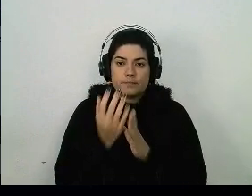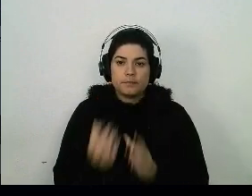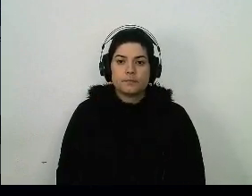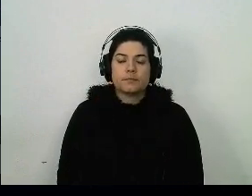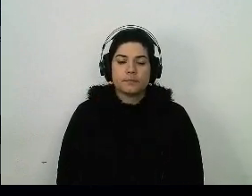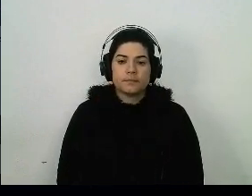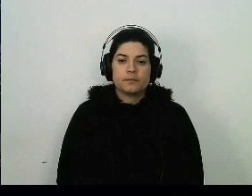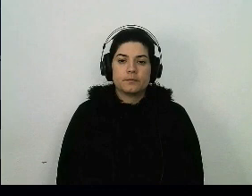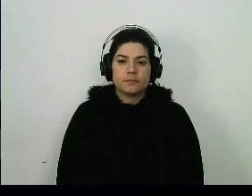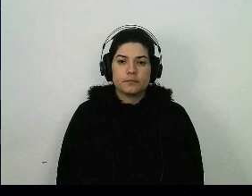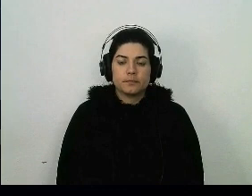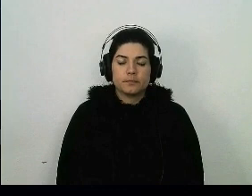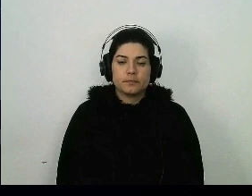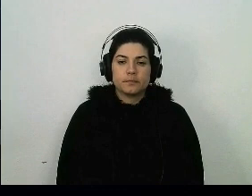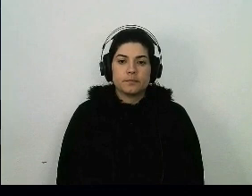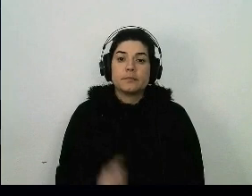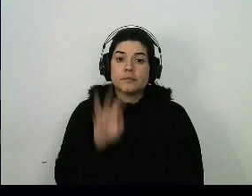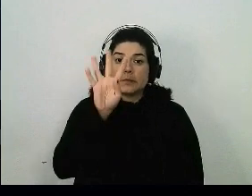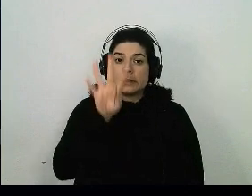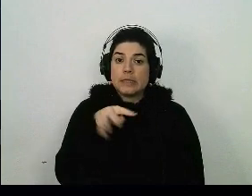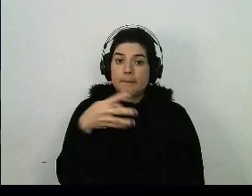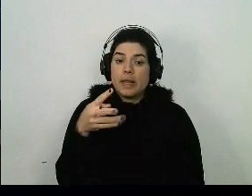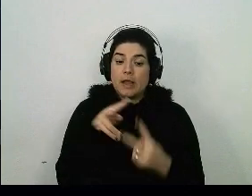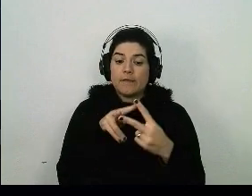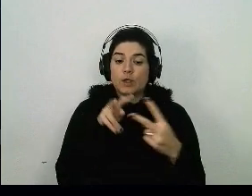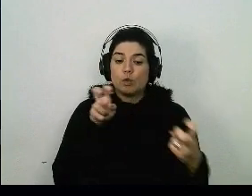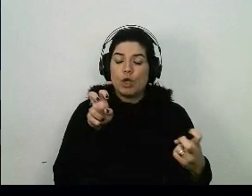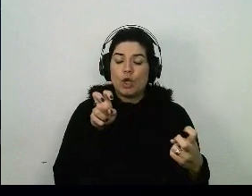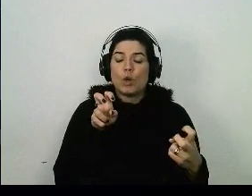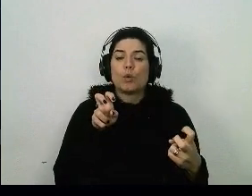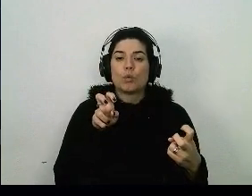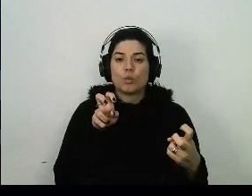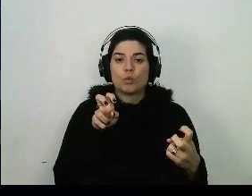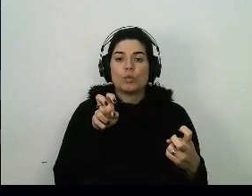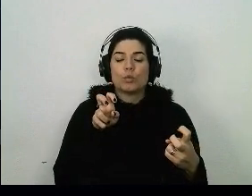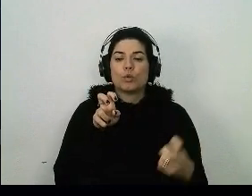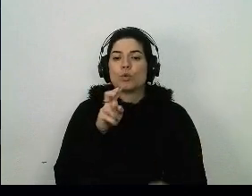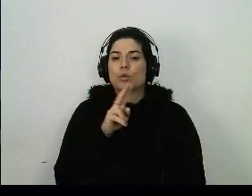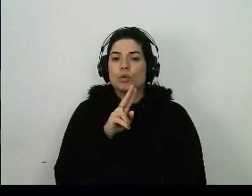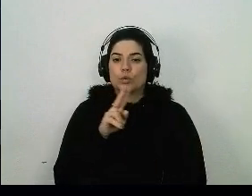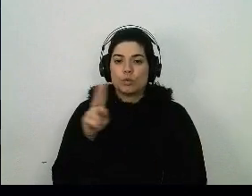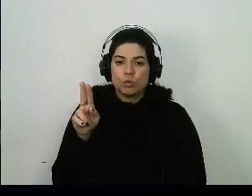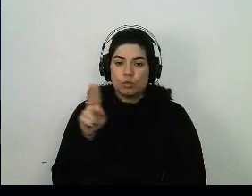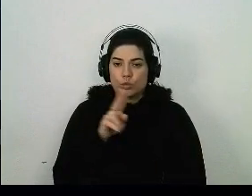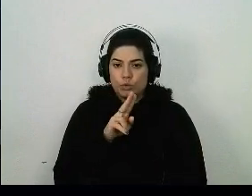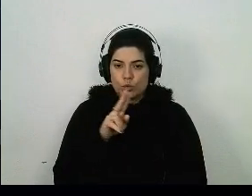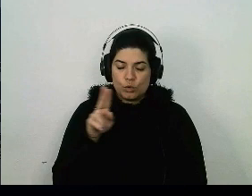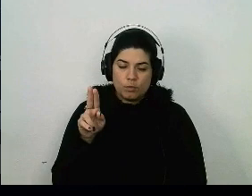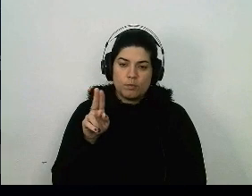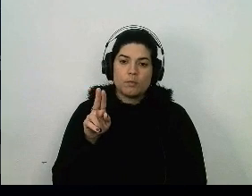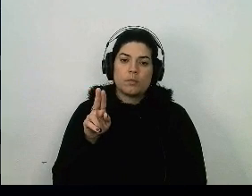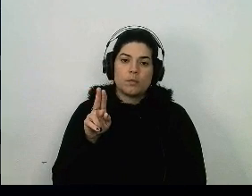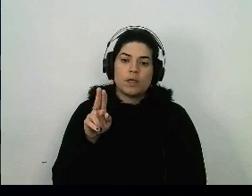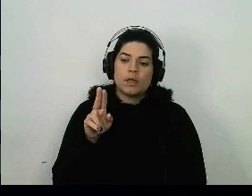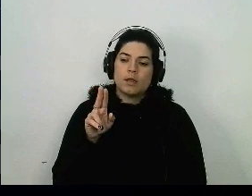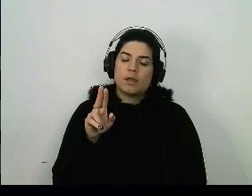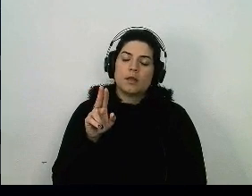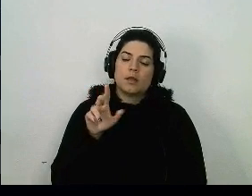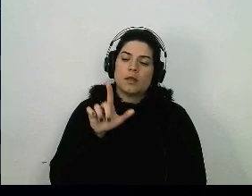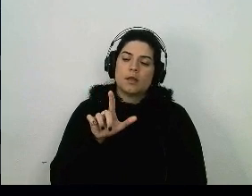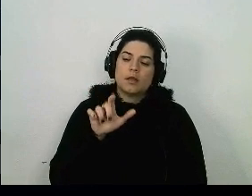uma tabela virtual chamada Ledger Table Name, que é o nome da nossa tabela.